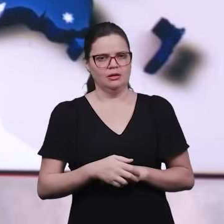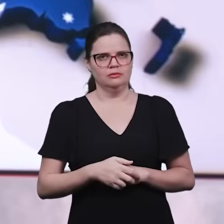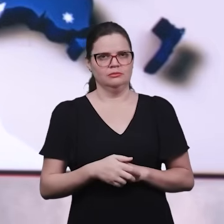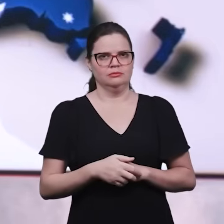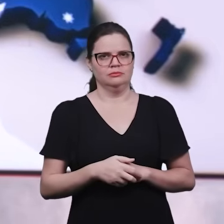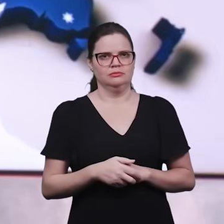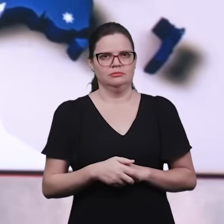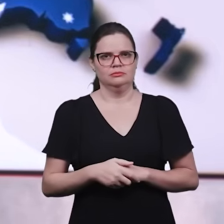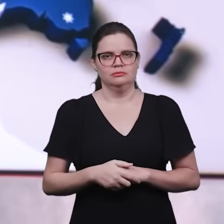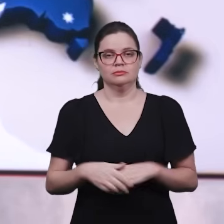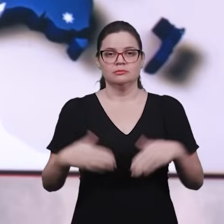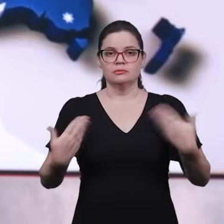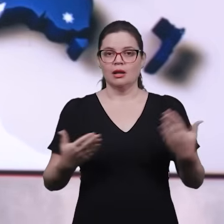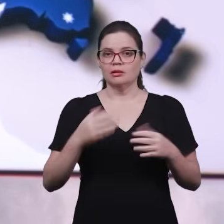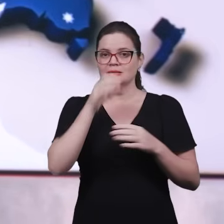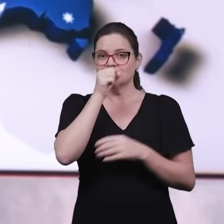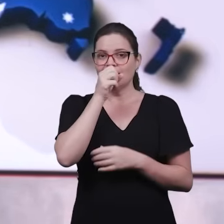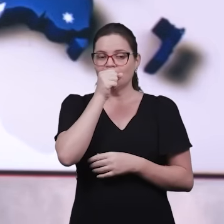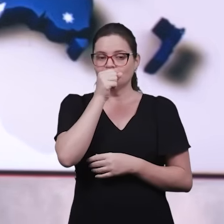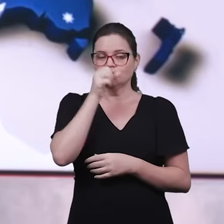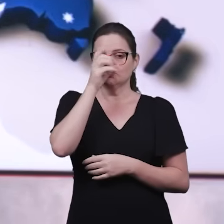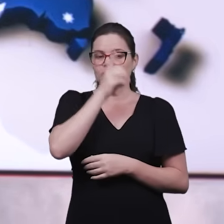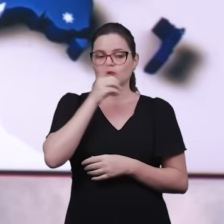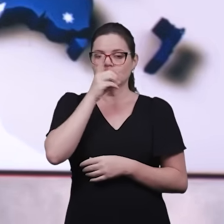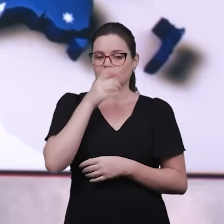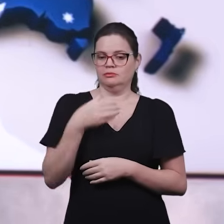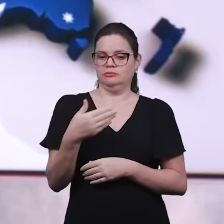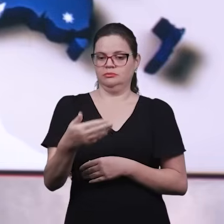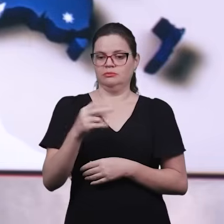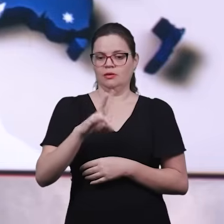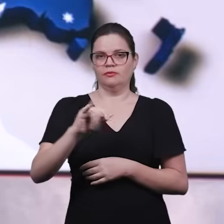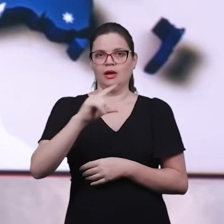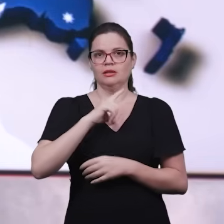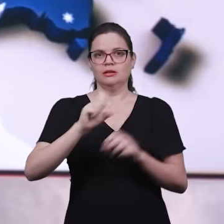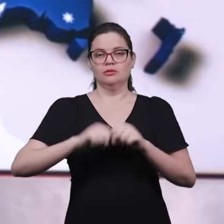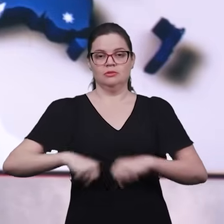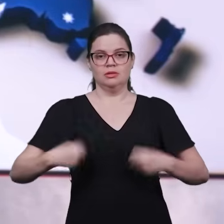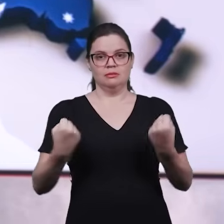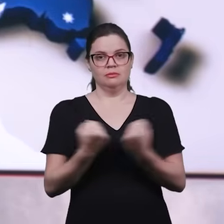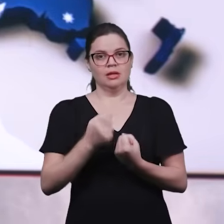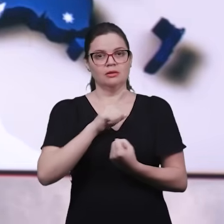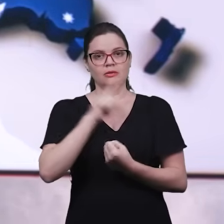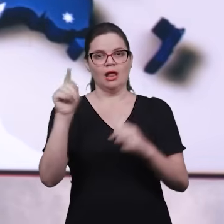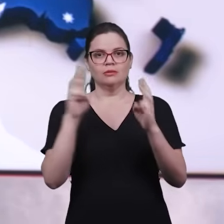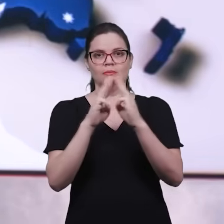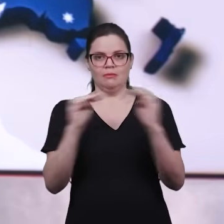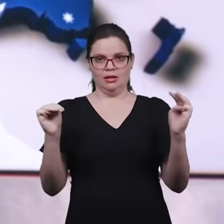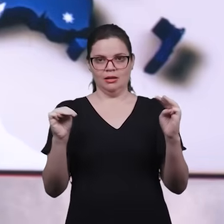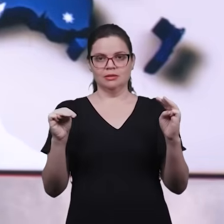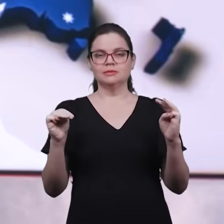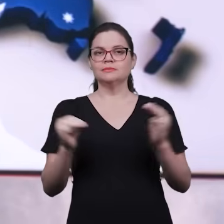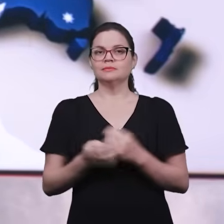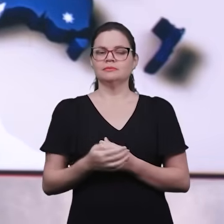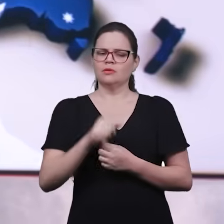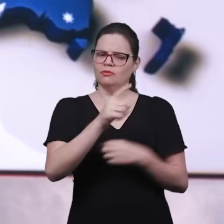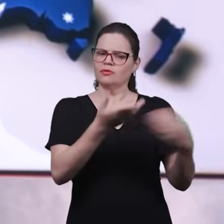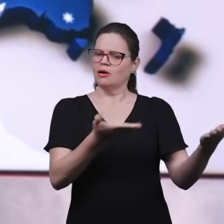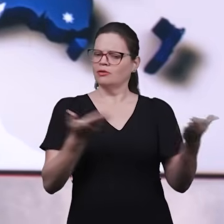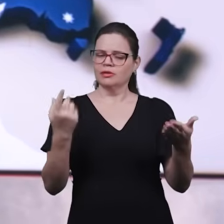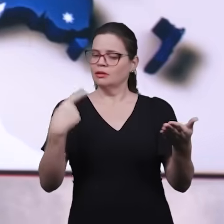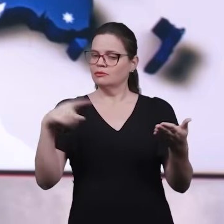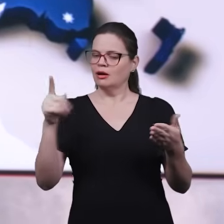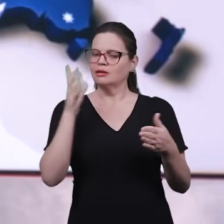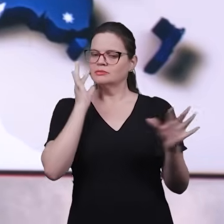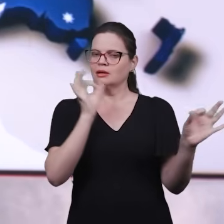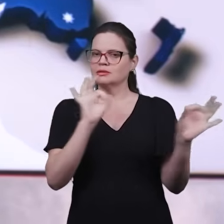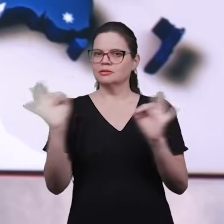fazer. No final de semana agora nós teremos um seminário no Manaim, nosso aqui, e você